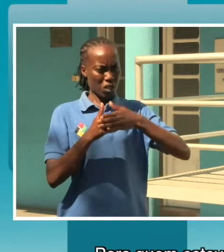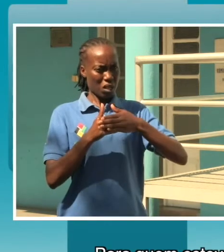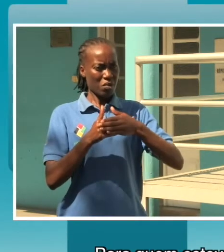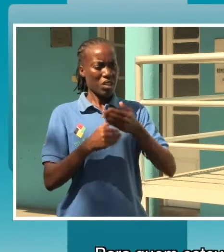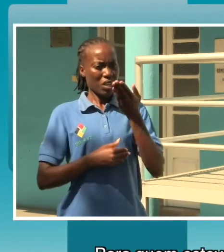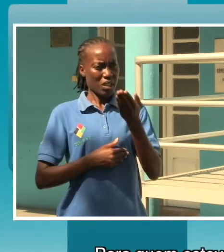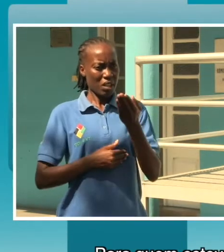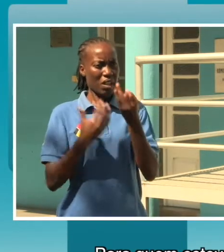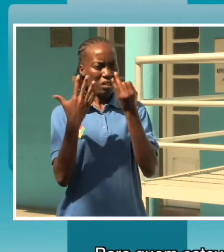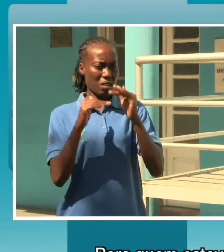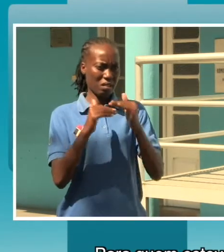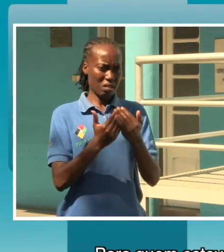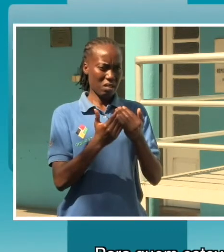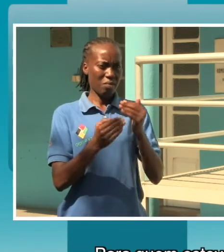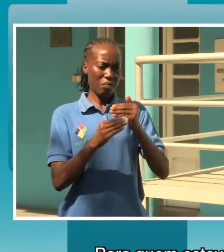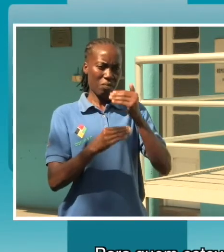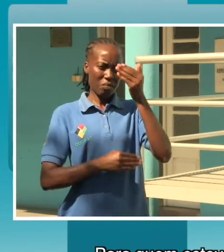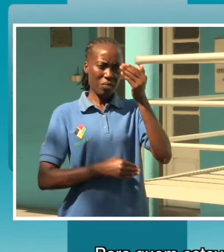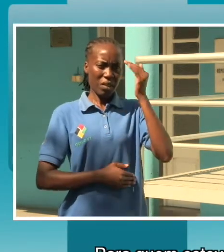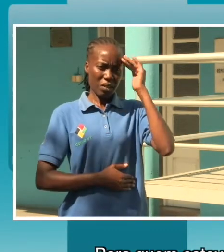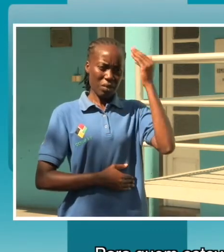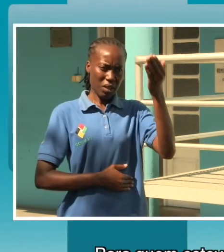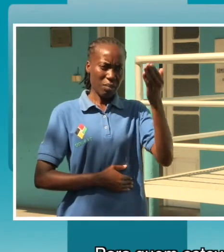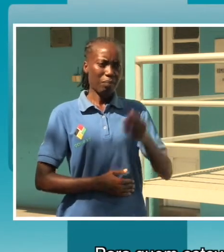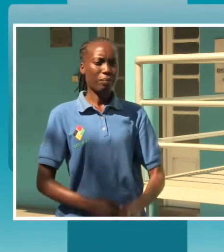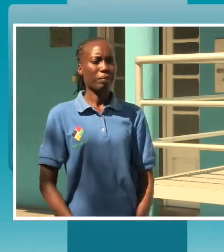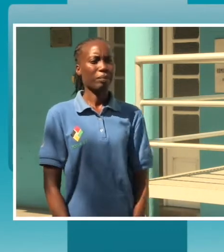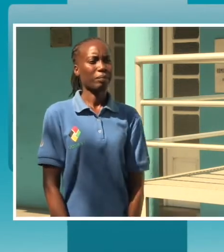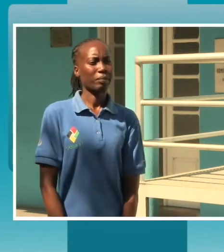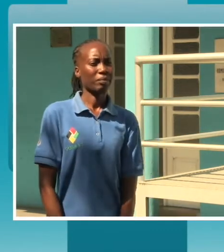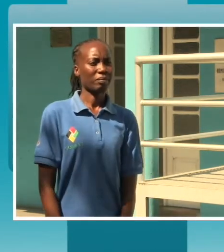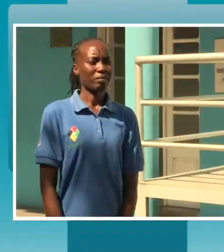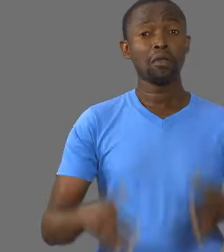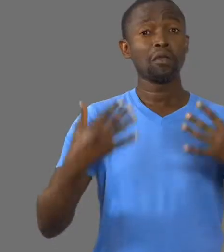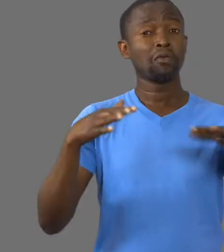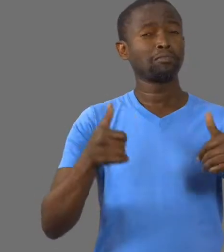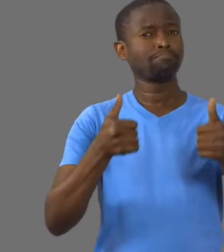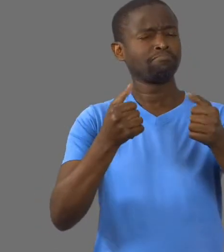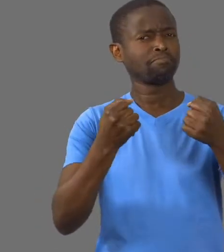Nós voltamos daqui a 7 dias. Até lá!